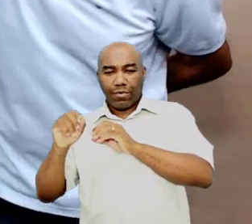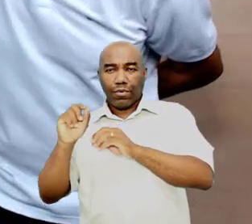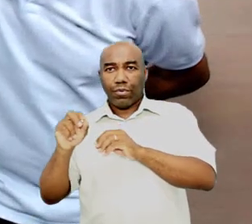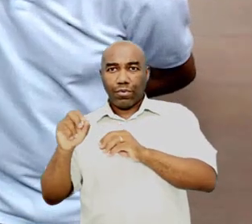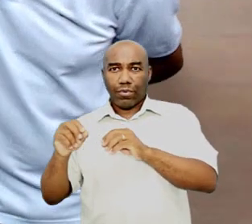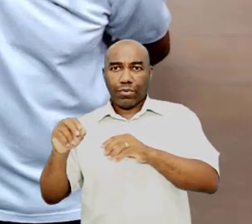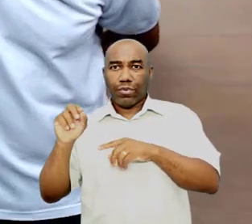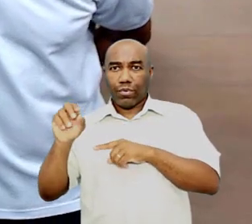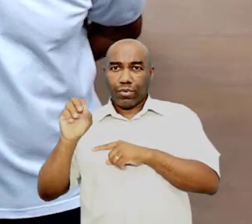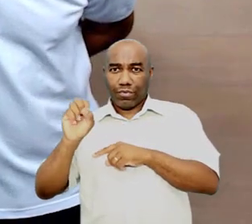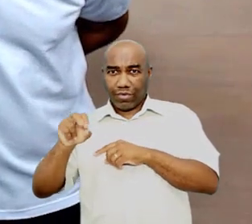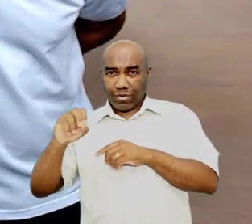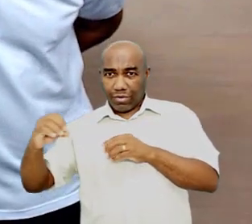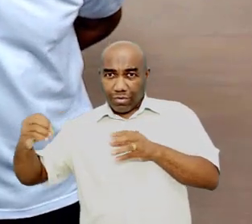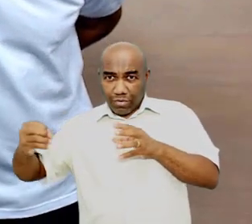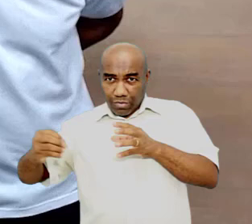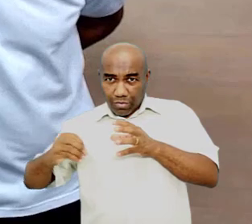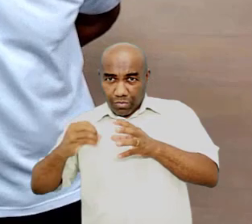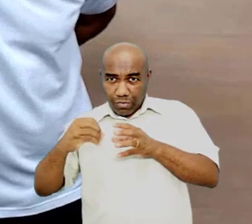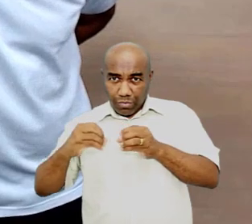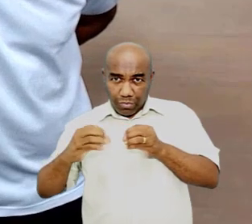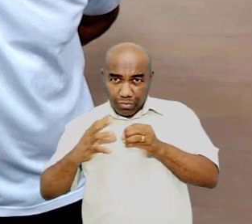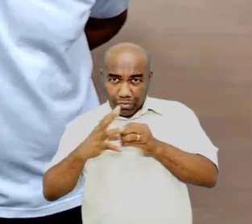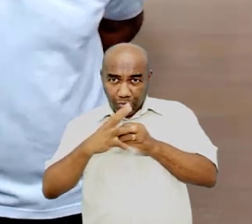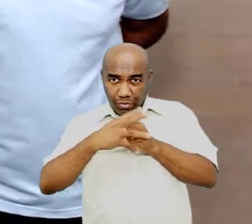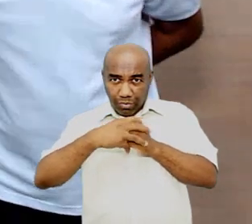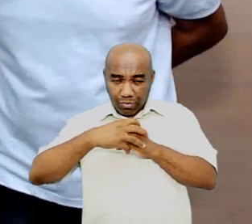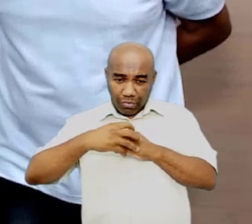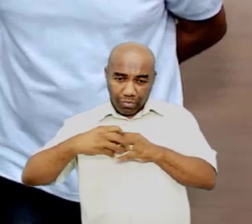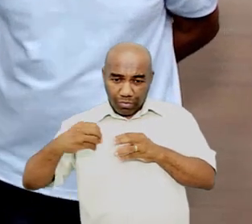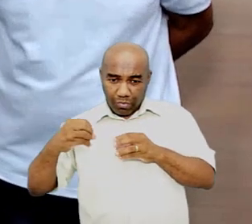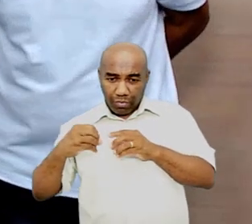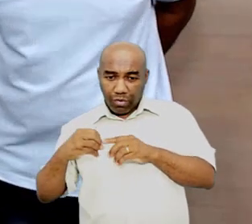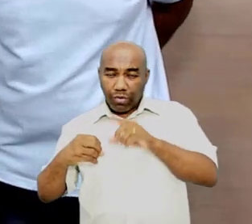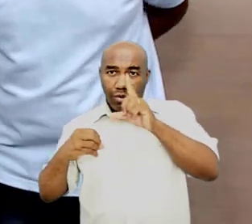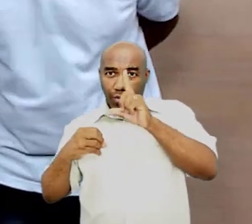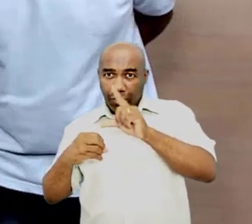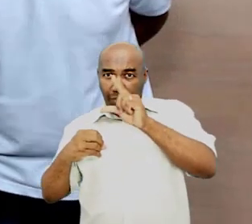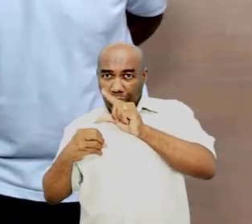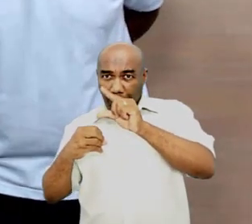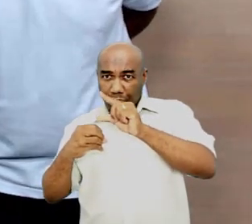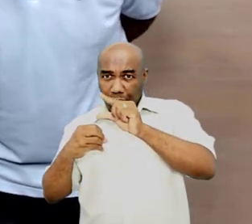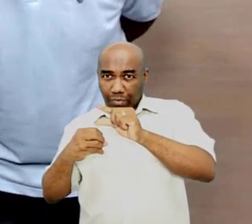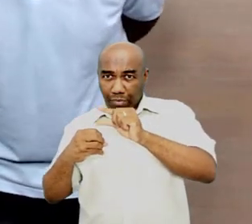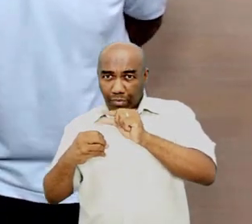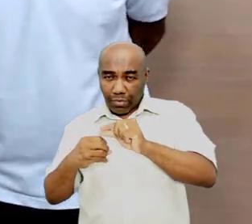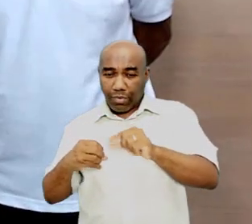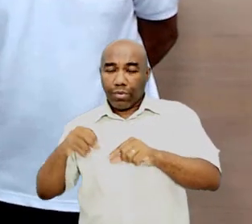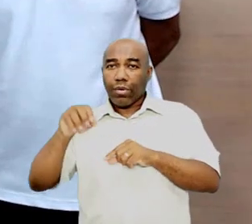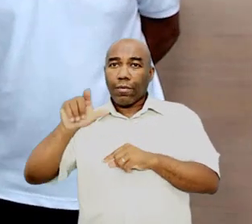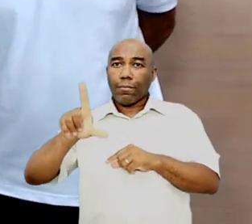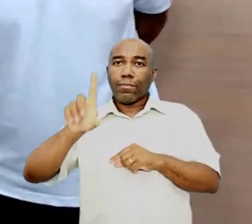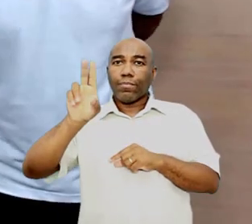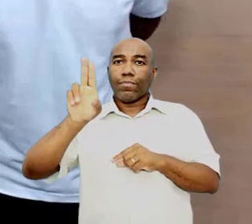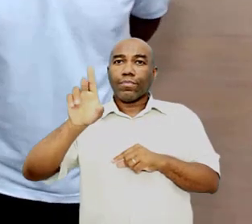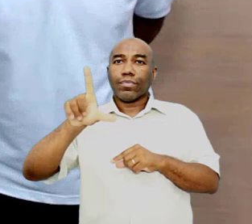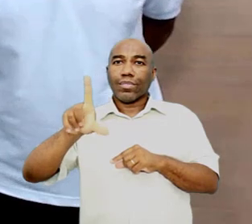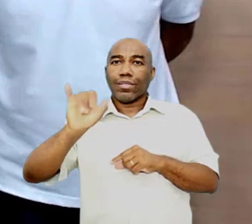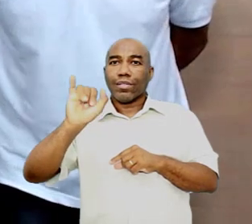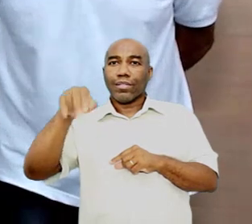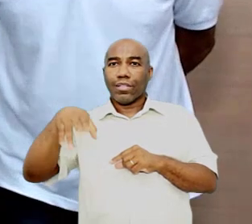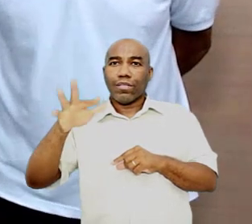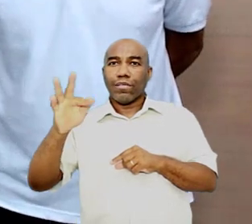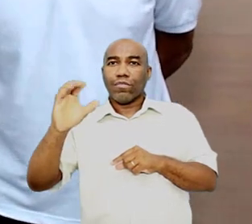que é a proteína de encaixe do vírus na sua célula, ele vai atrás do linfócito, célula de